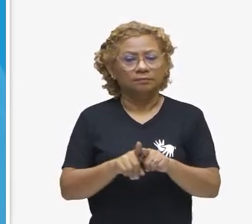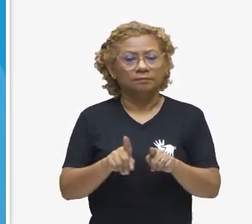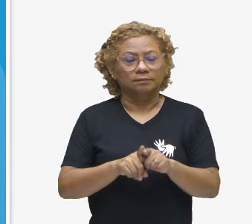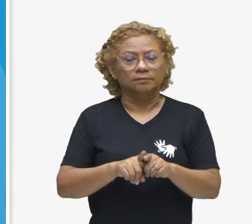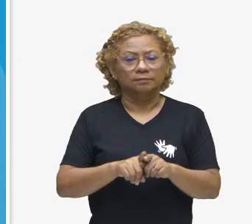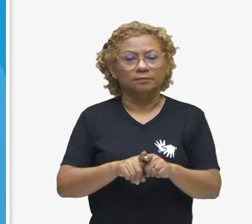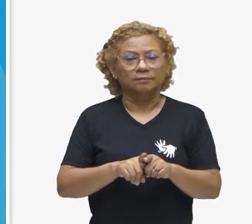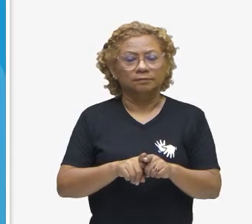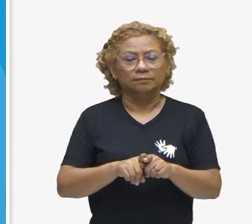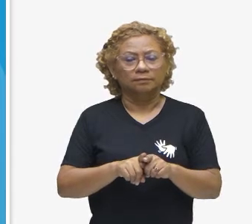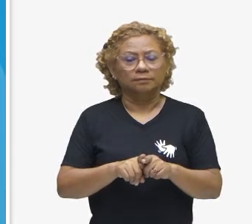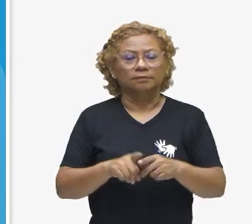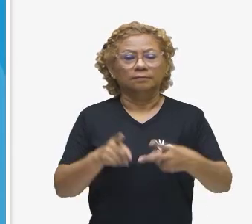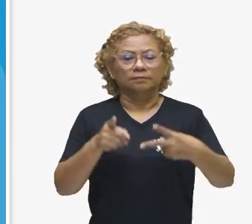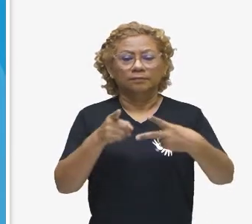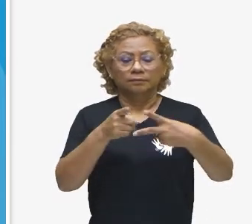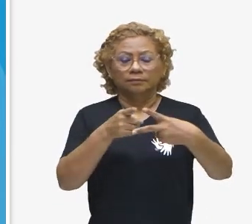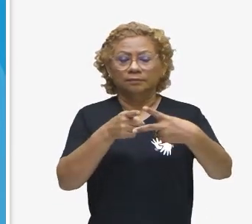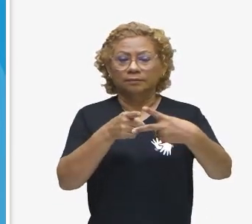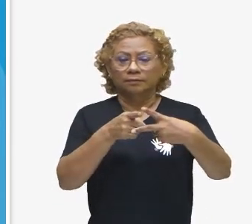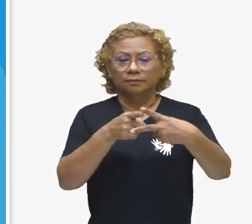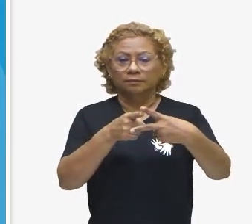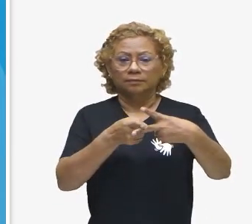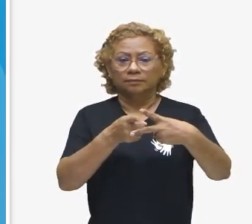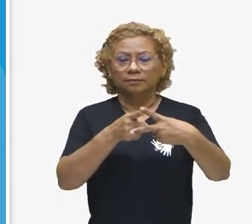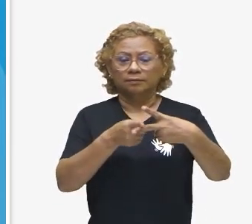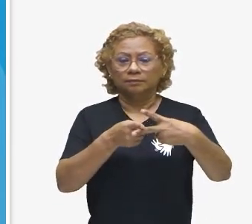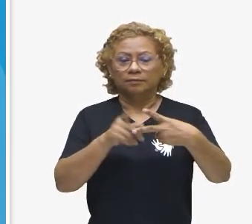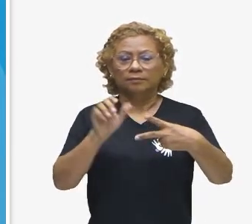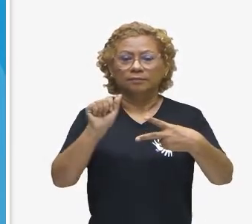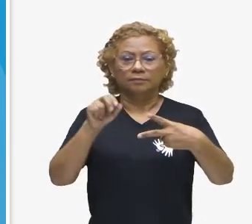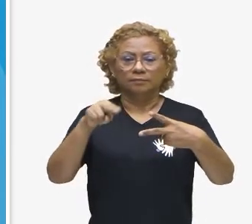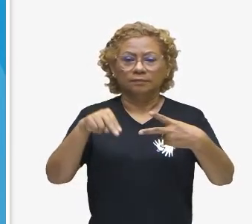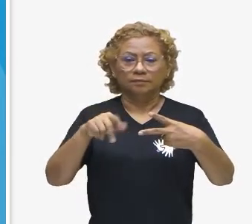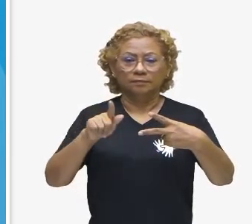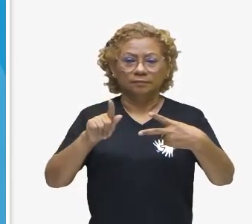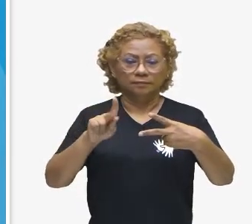ângulo até onde a gente deslocou esse raio.